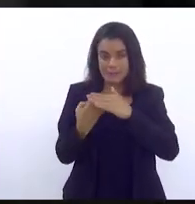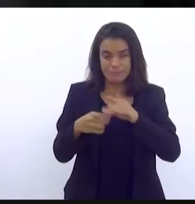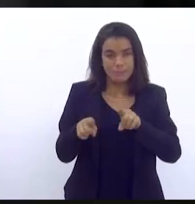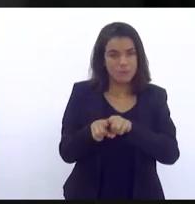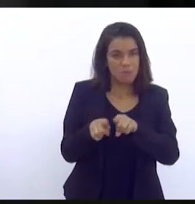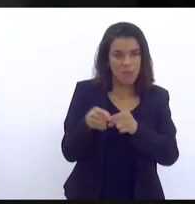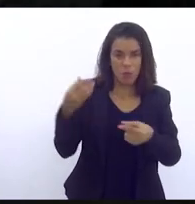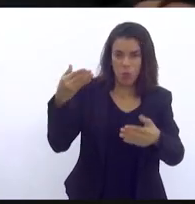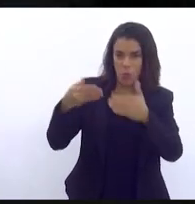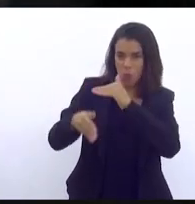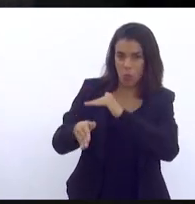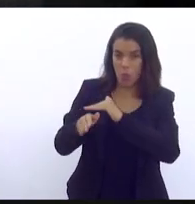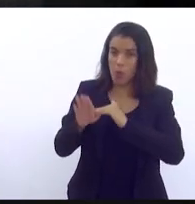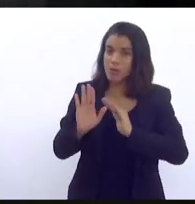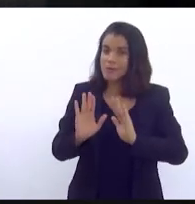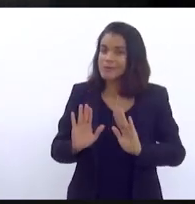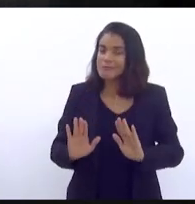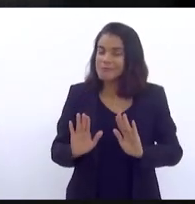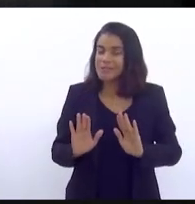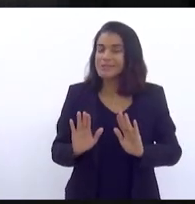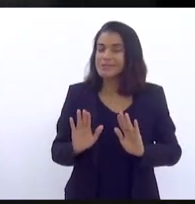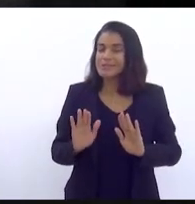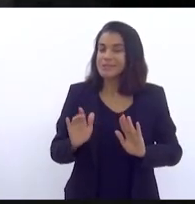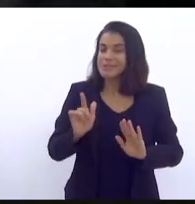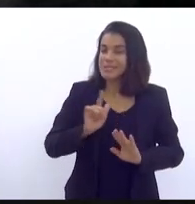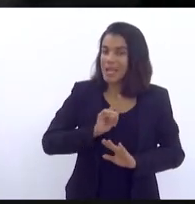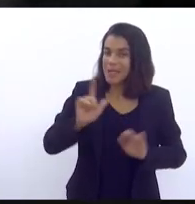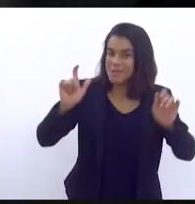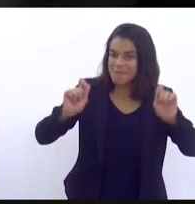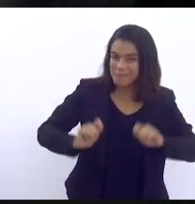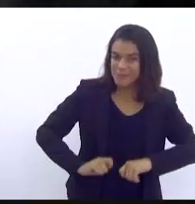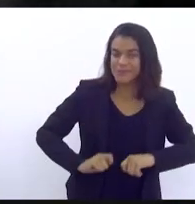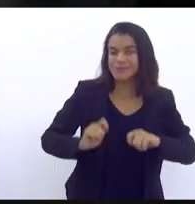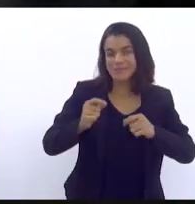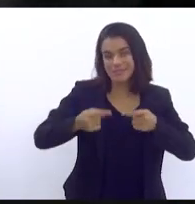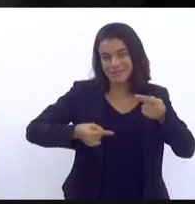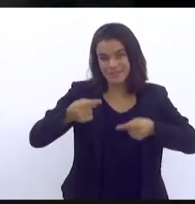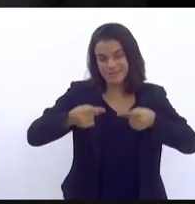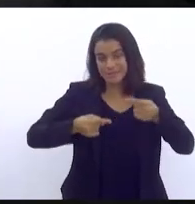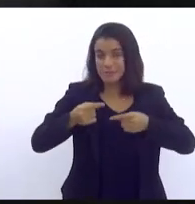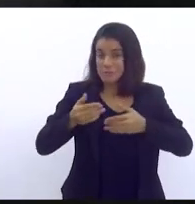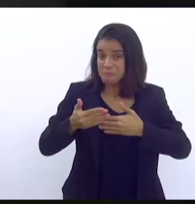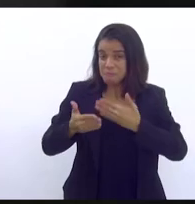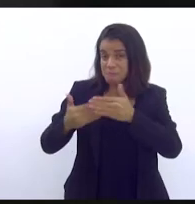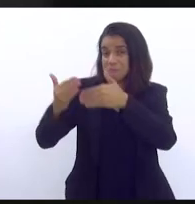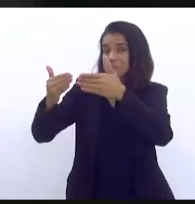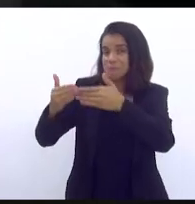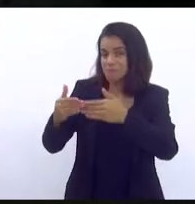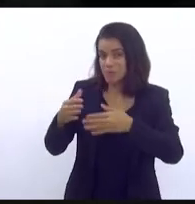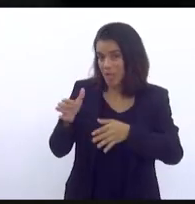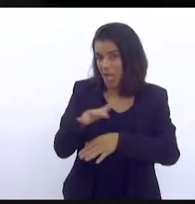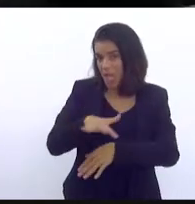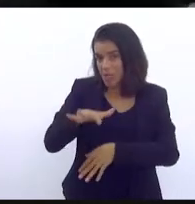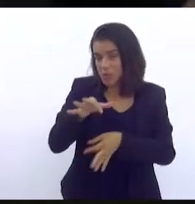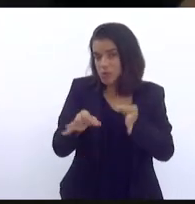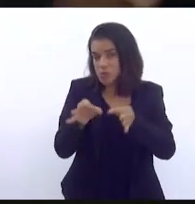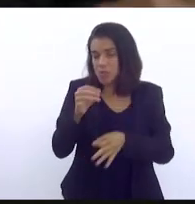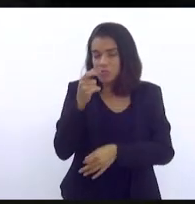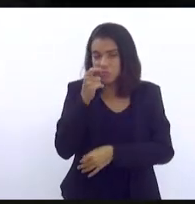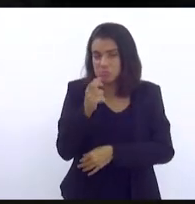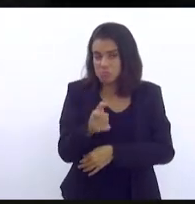também não concordam Mas se há uma possibilidade de discutir e avançar isso judicialmente acho